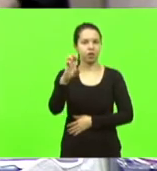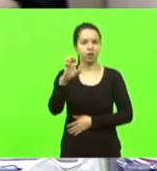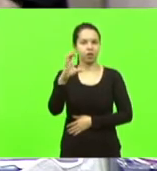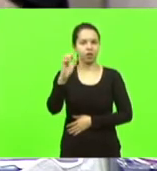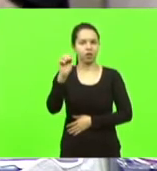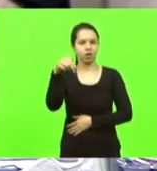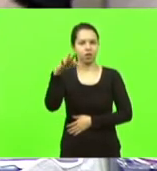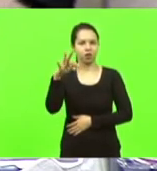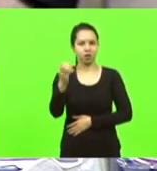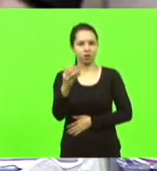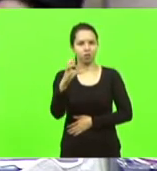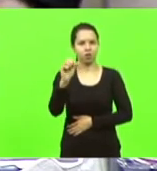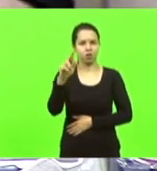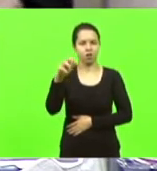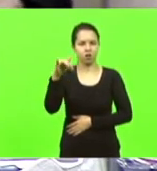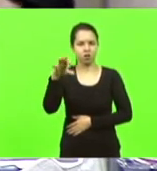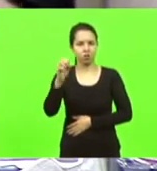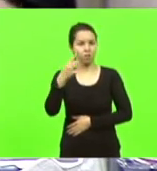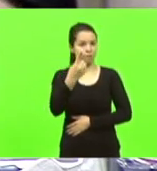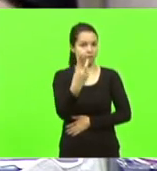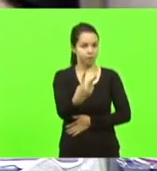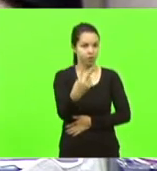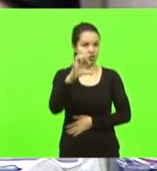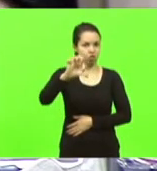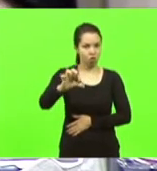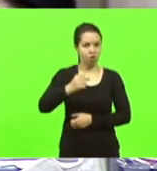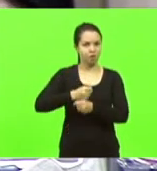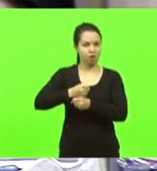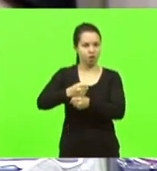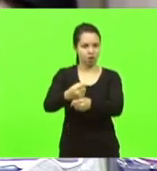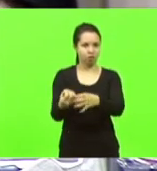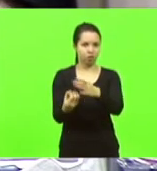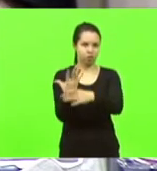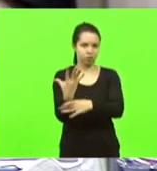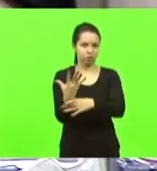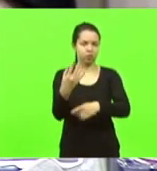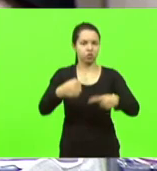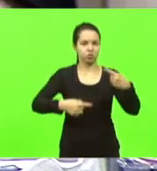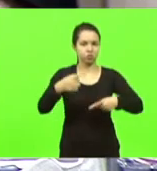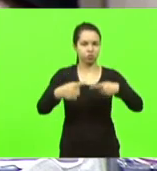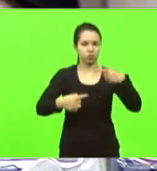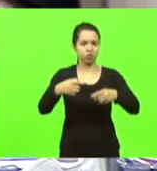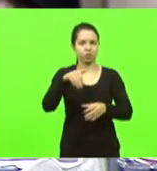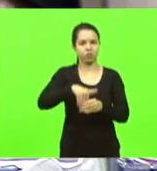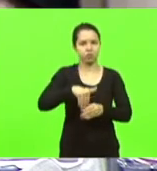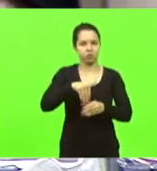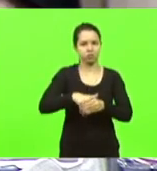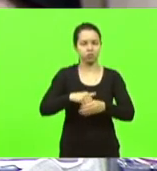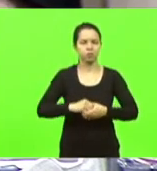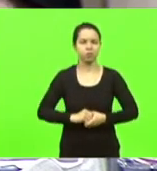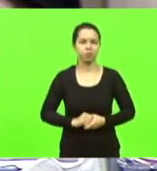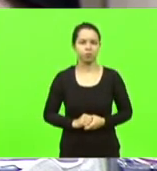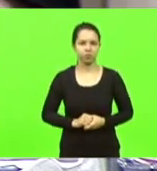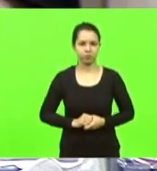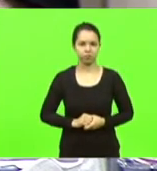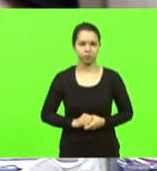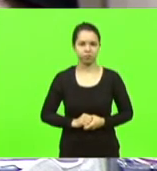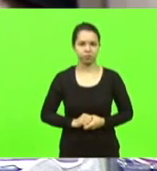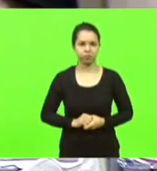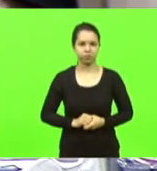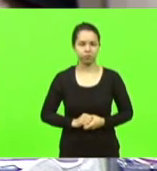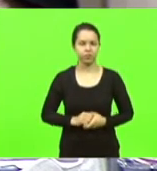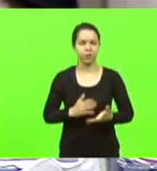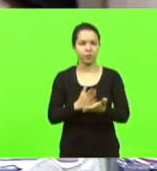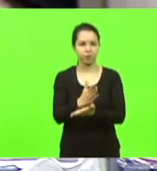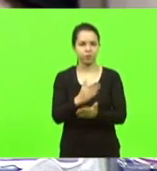pelos 29 anos de sua Criação em discussão na hora do que Queira discutir em votação deputados que aprovam permaneçam como se